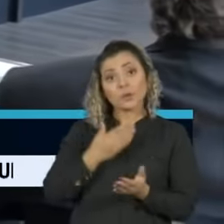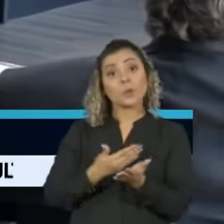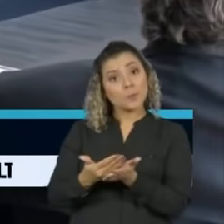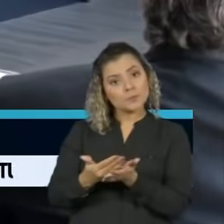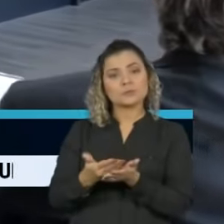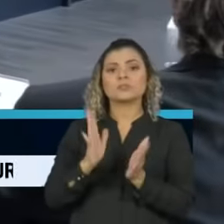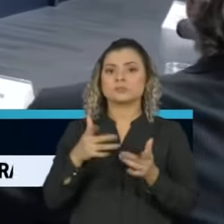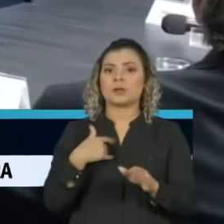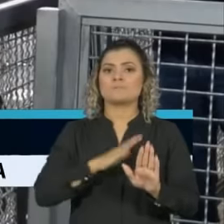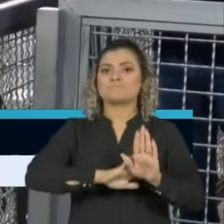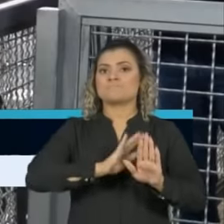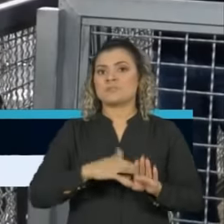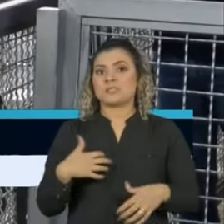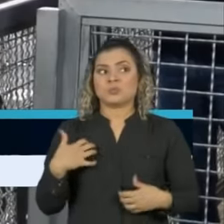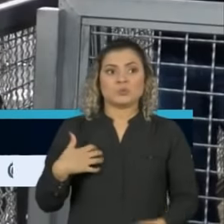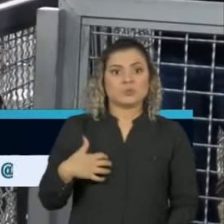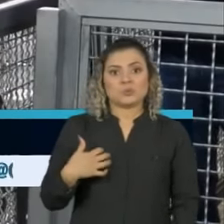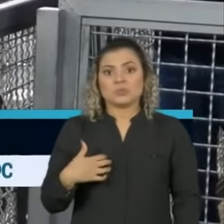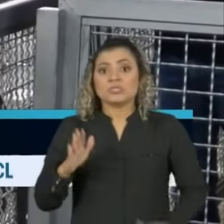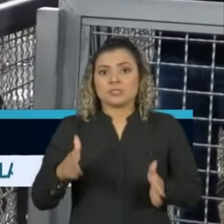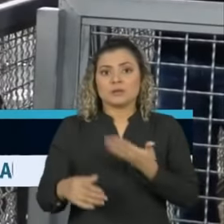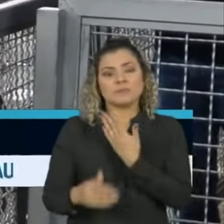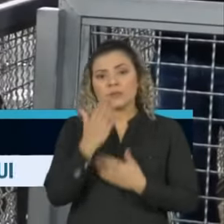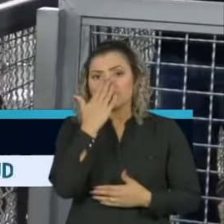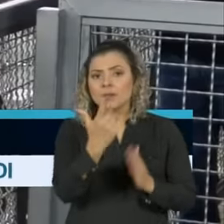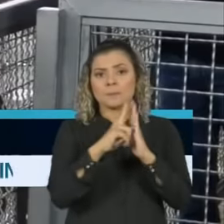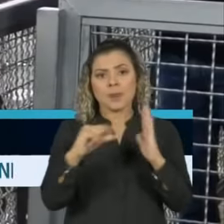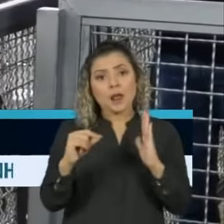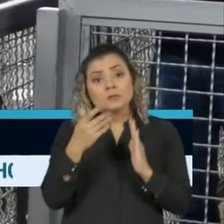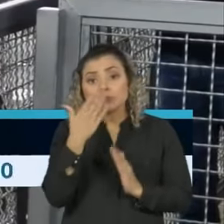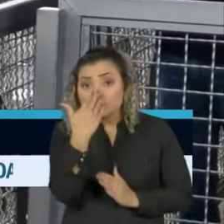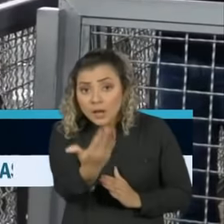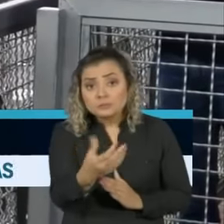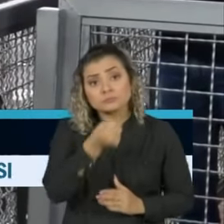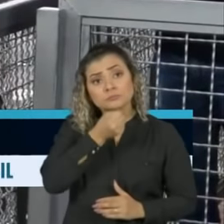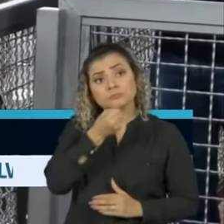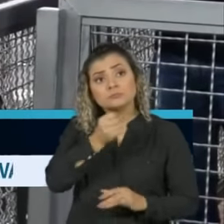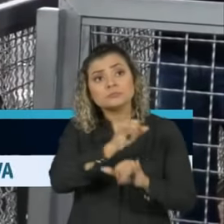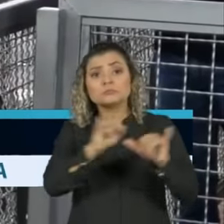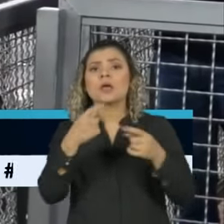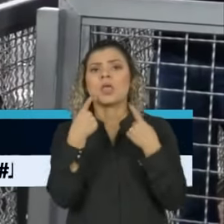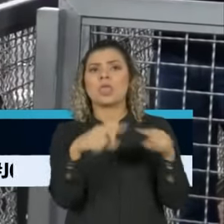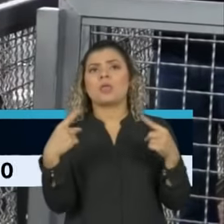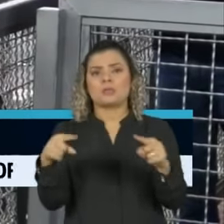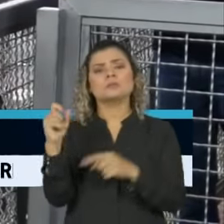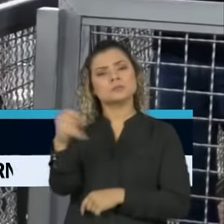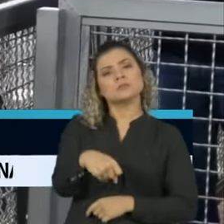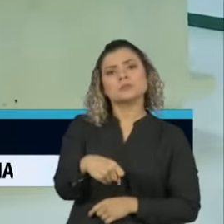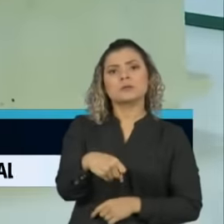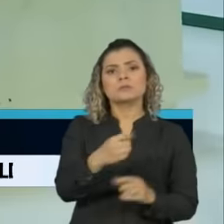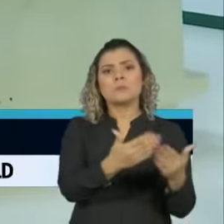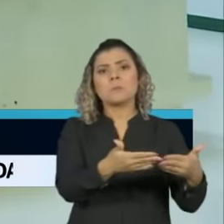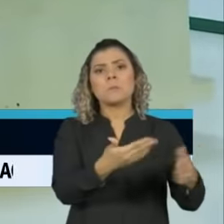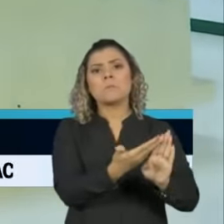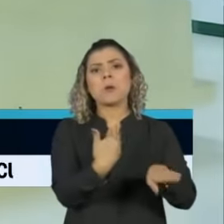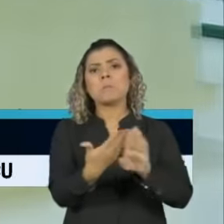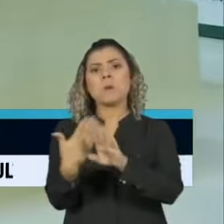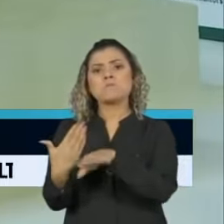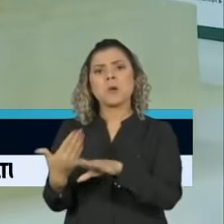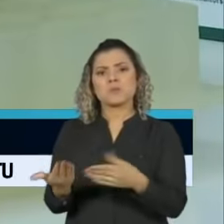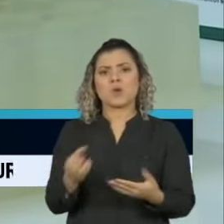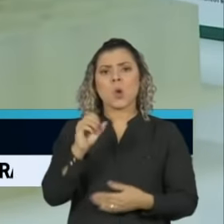o clima já era tenso. Em entrevista na porta do Palácio da Alvorada, Bolsonaro voltou a criticar o isolamento social proposto por autoridades